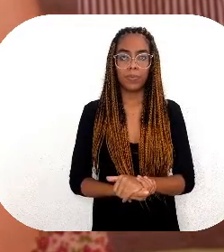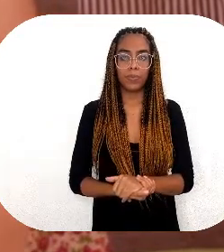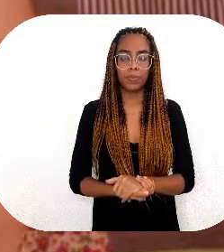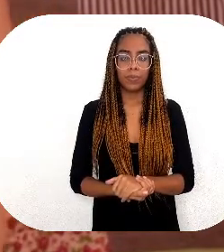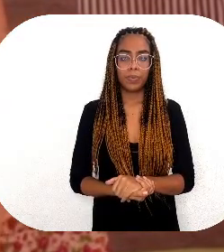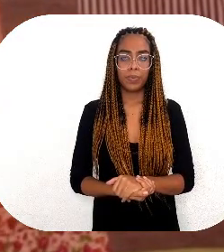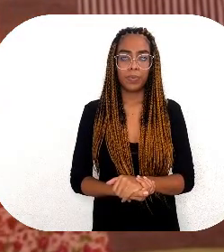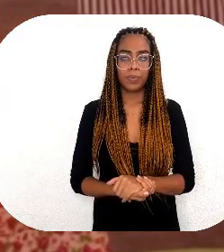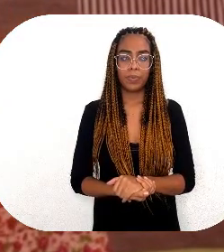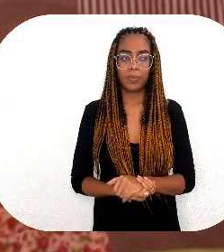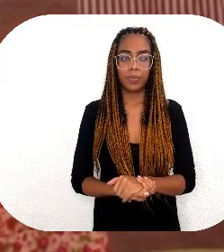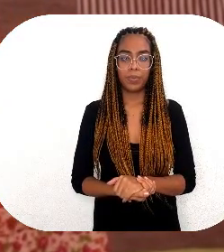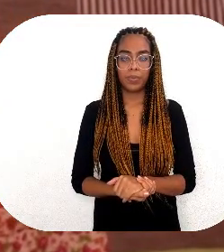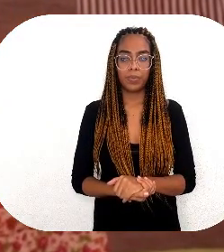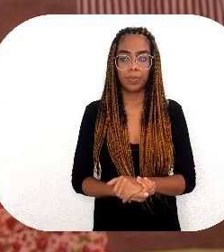disse.